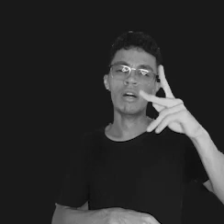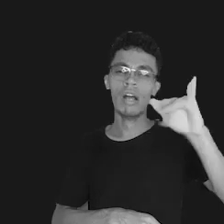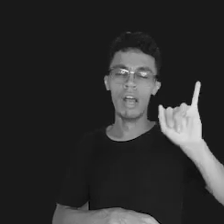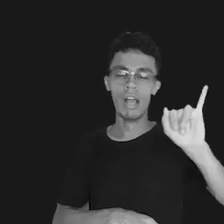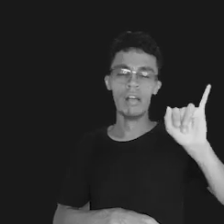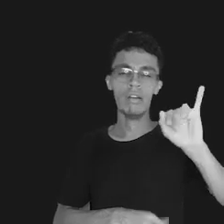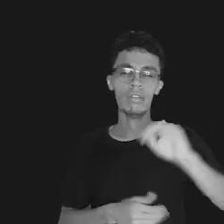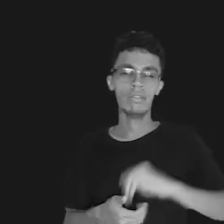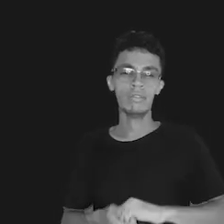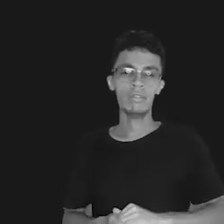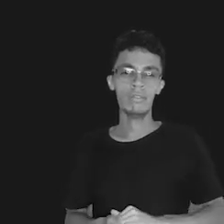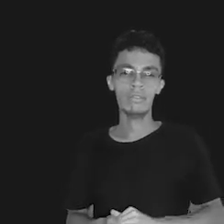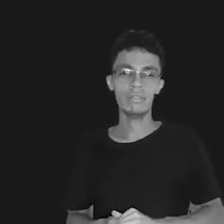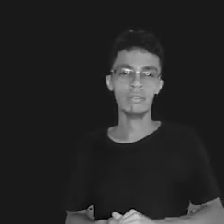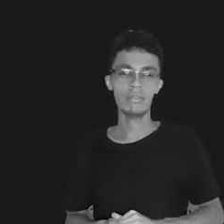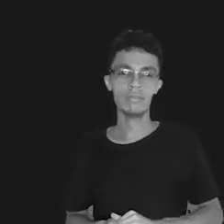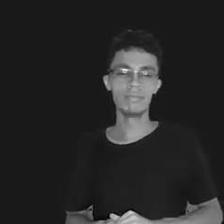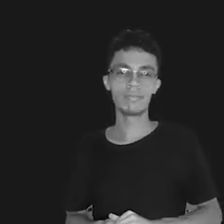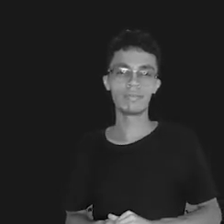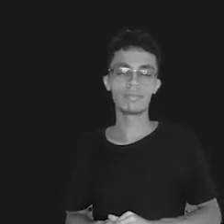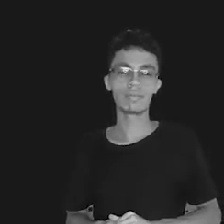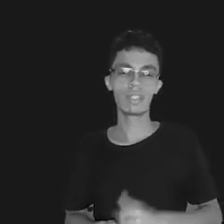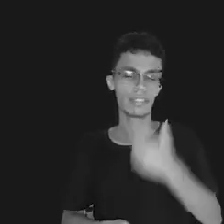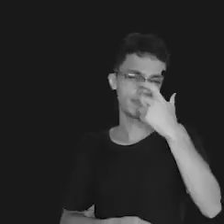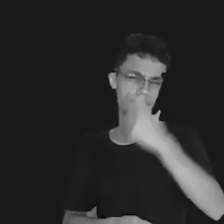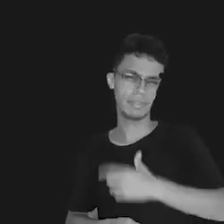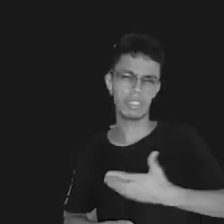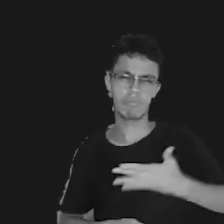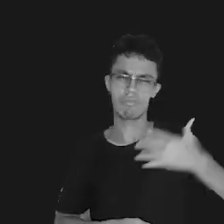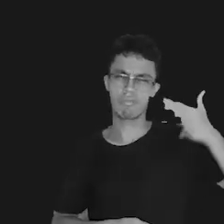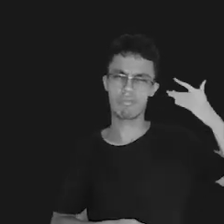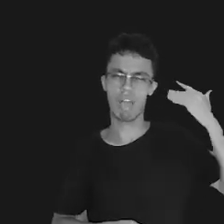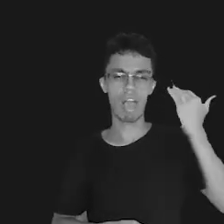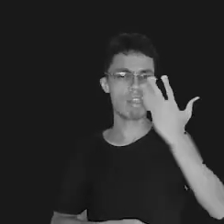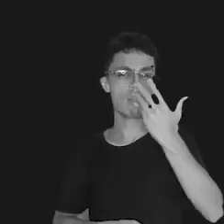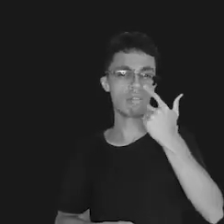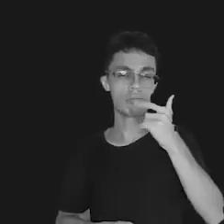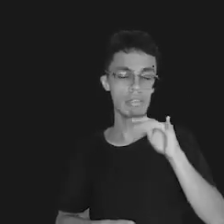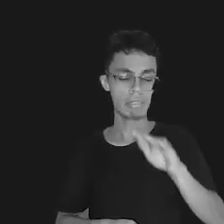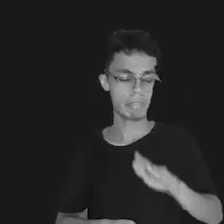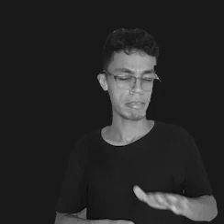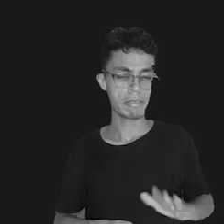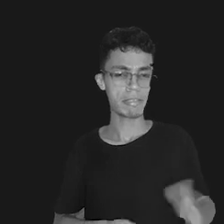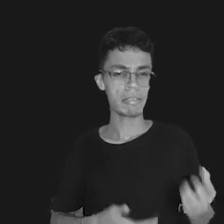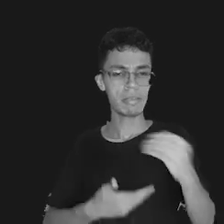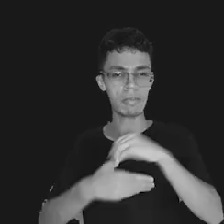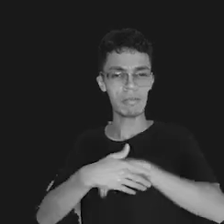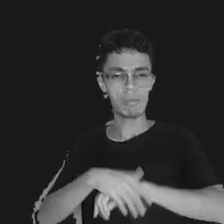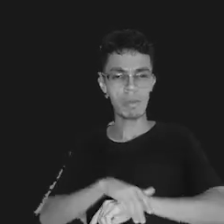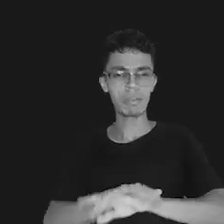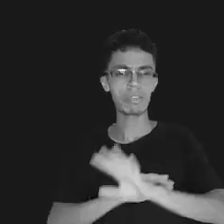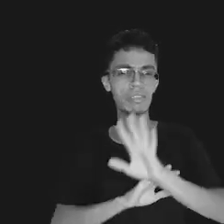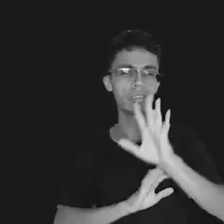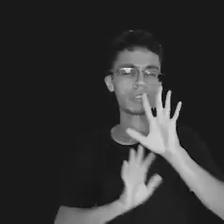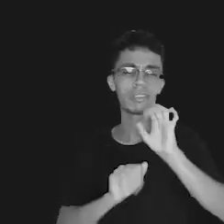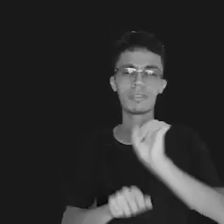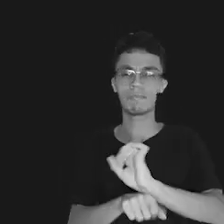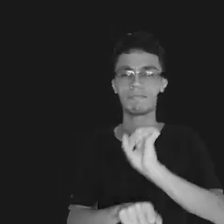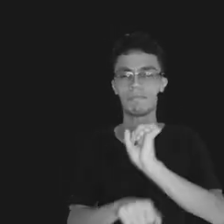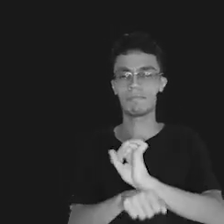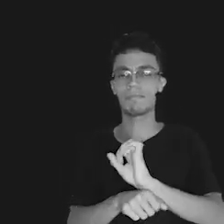e audaz, mas eu fui uma criança austera e, no fundo, sempre à